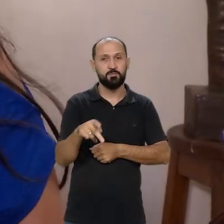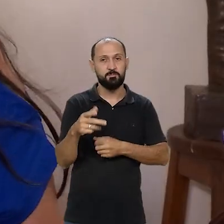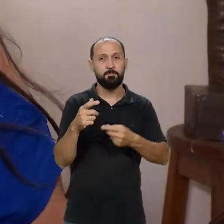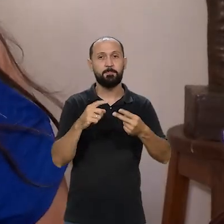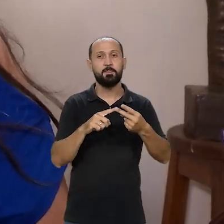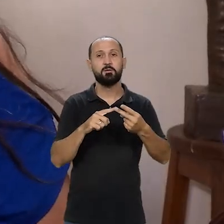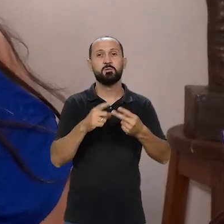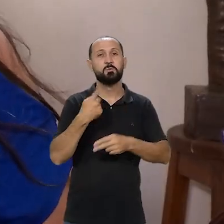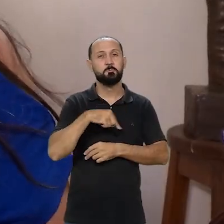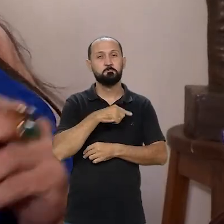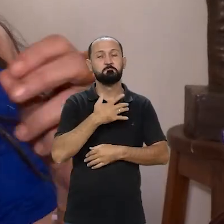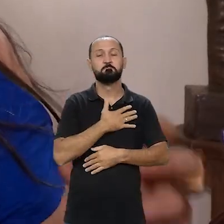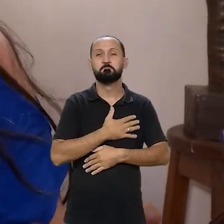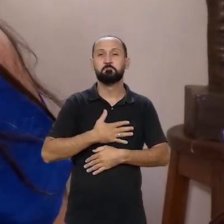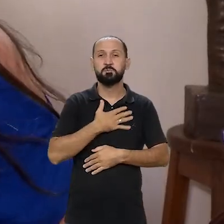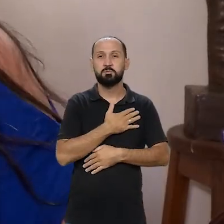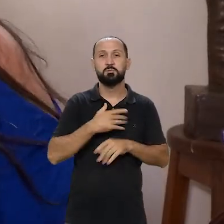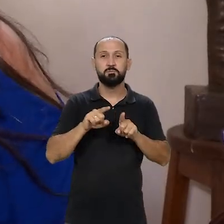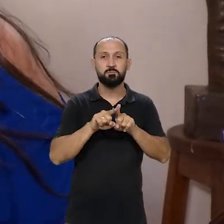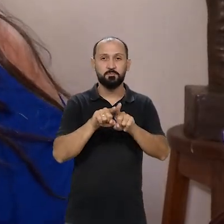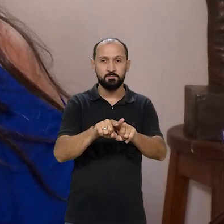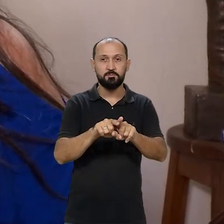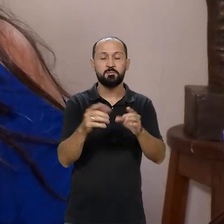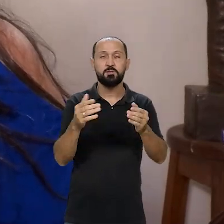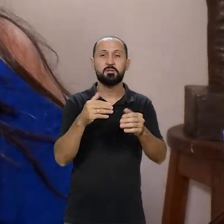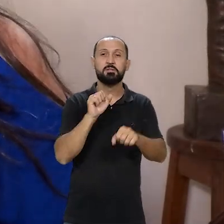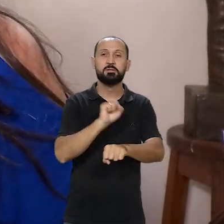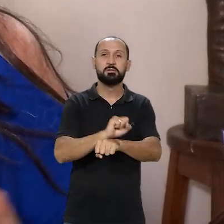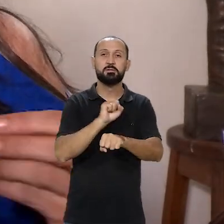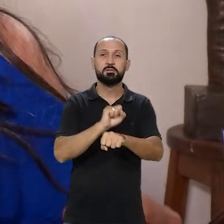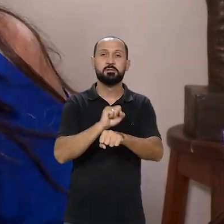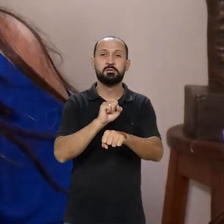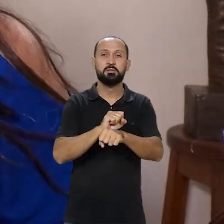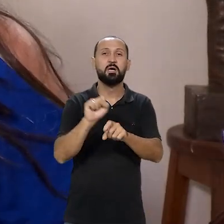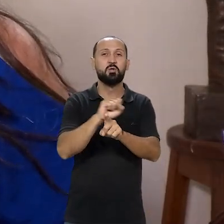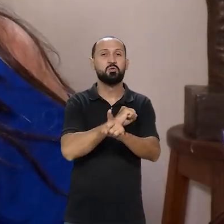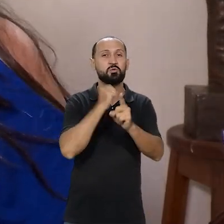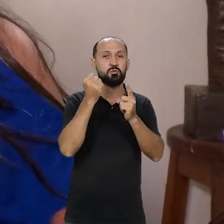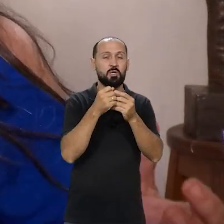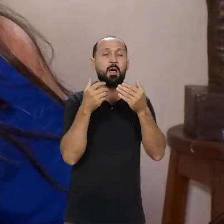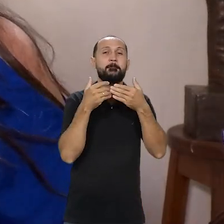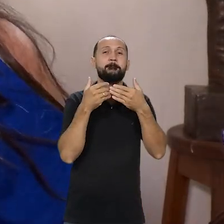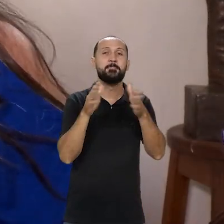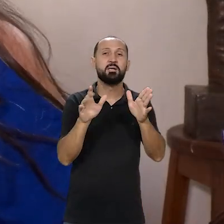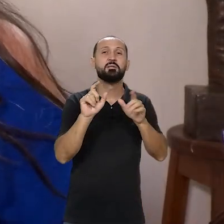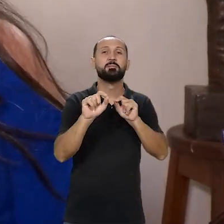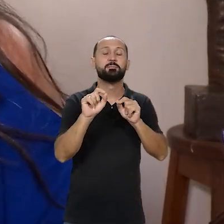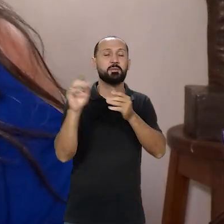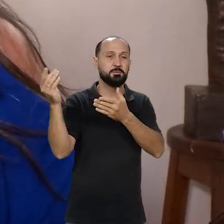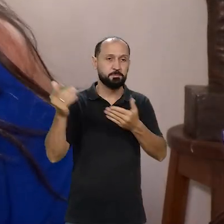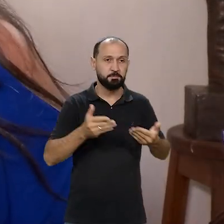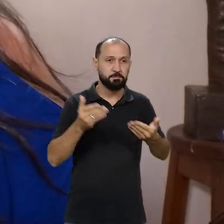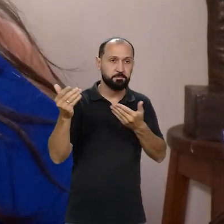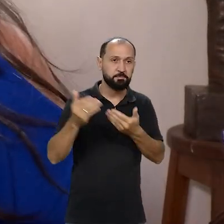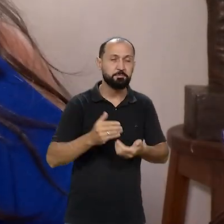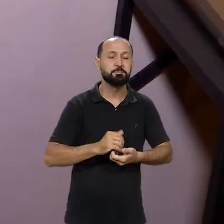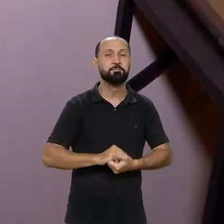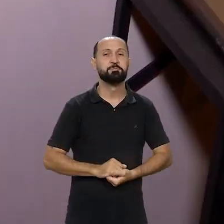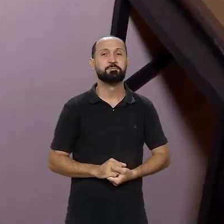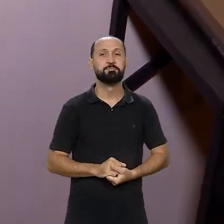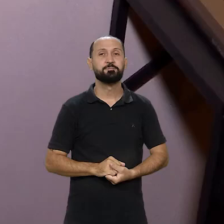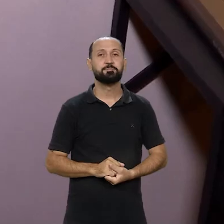de professores. Estamos muito contentes com esse convênio e aguardamos aí a sociedade de portas abertas para